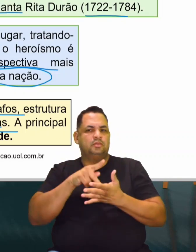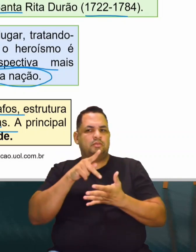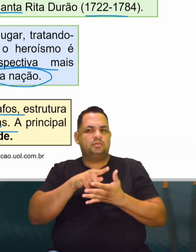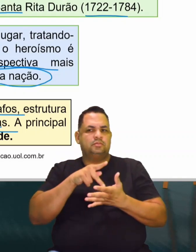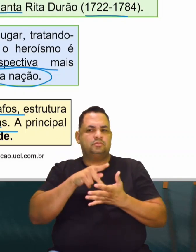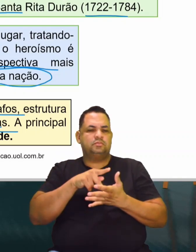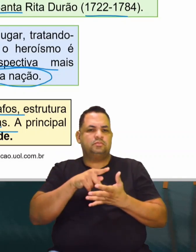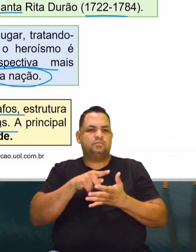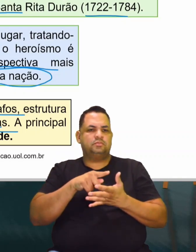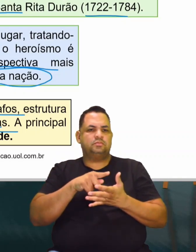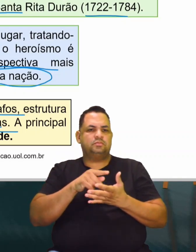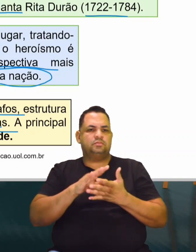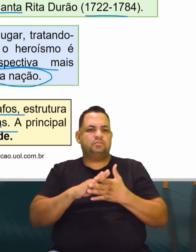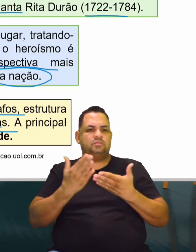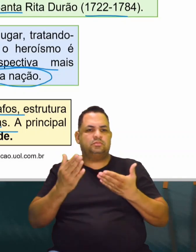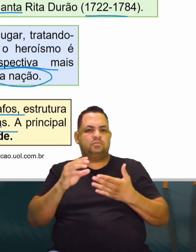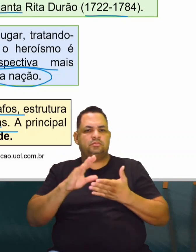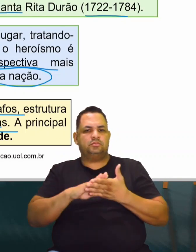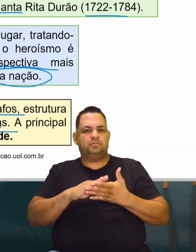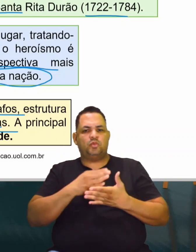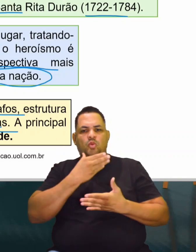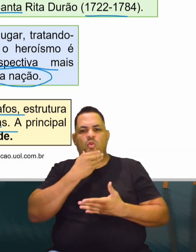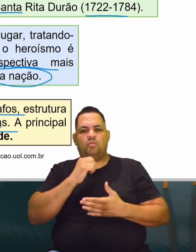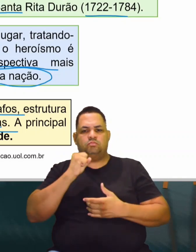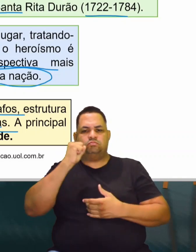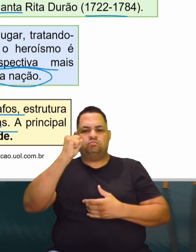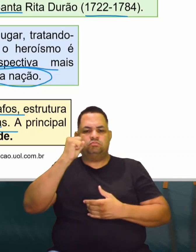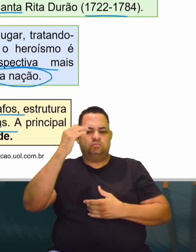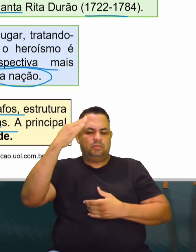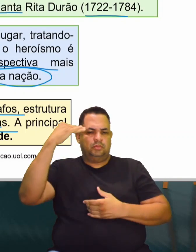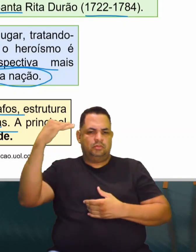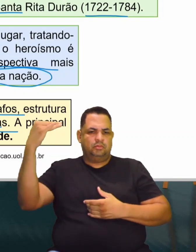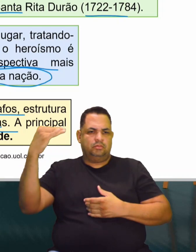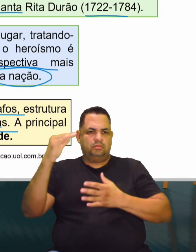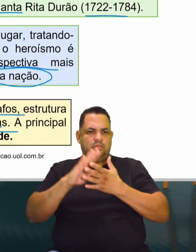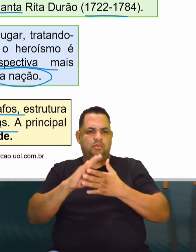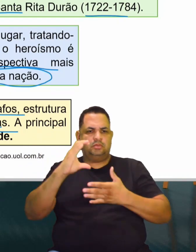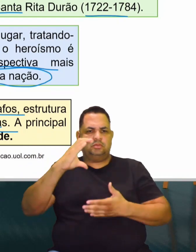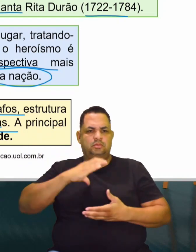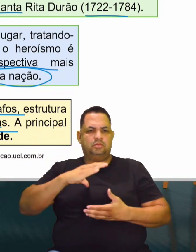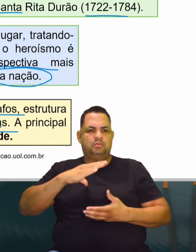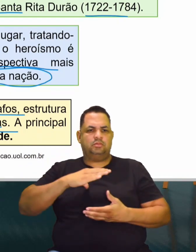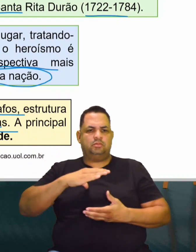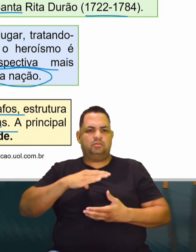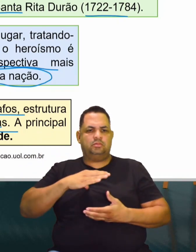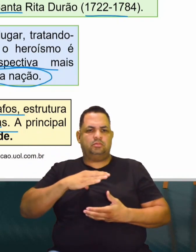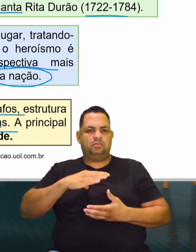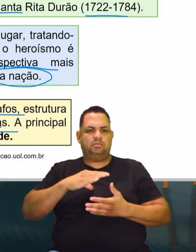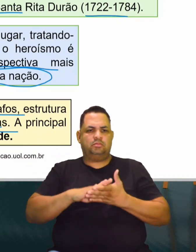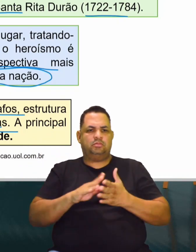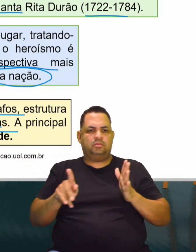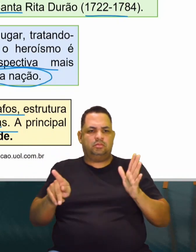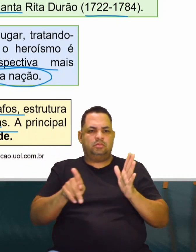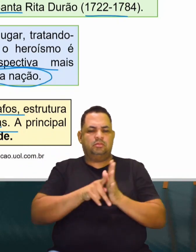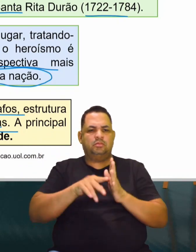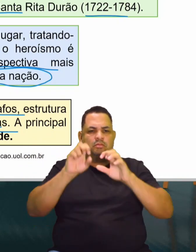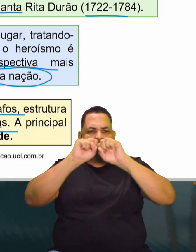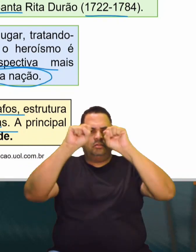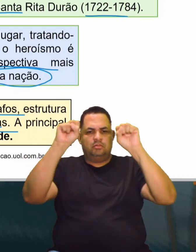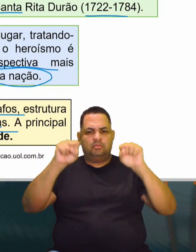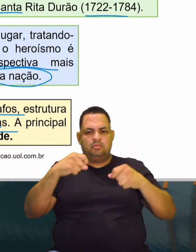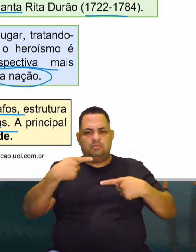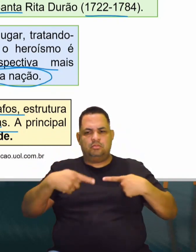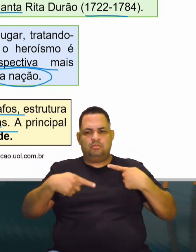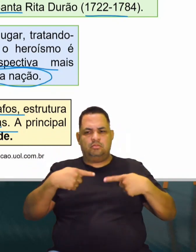dos heróis ali da cidade, né, história então do próprio sistema